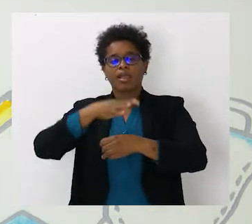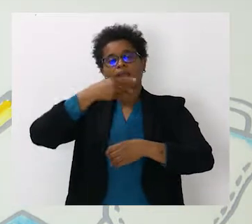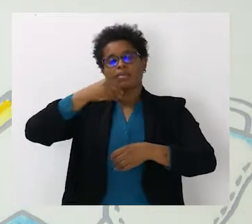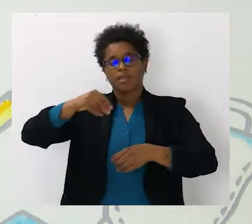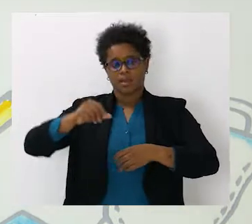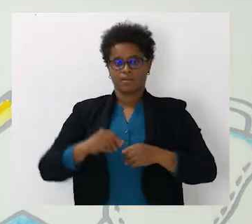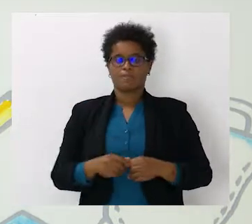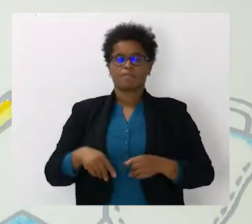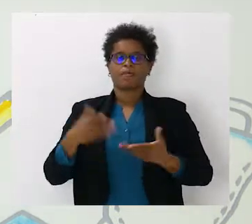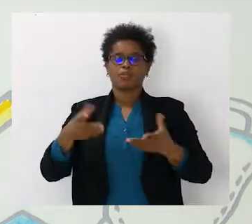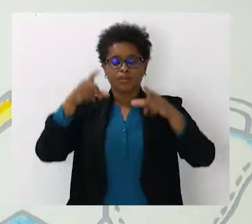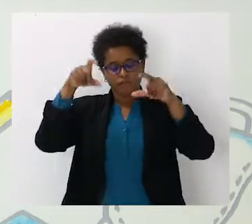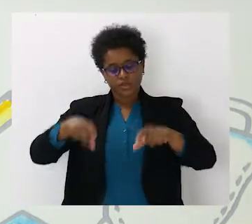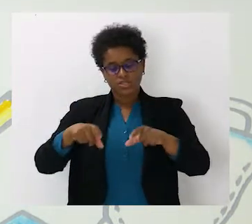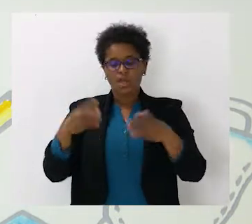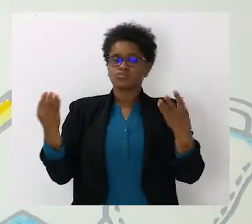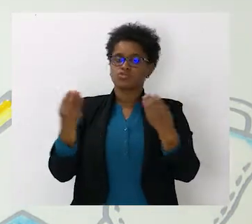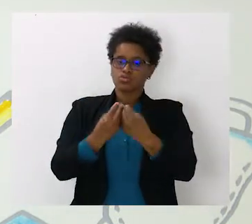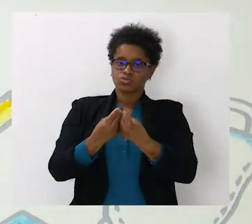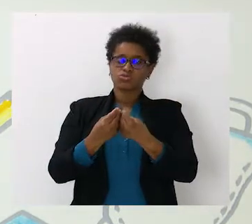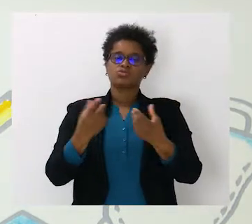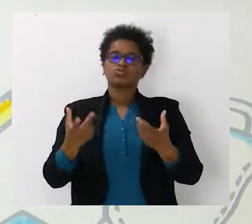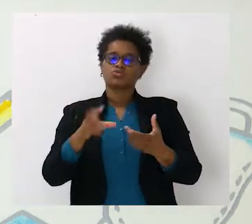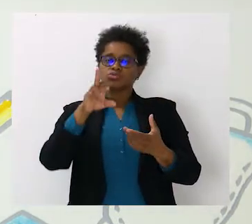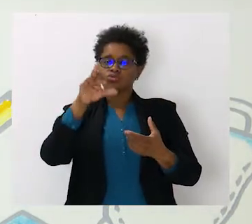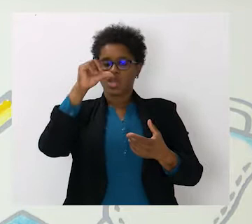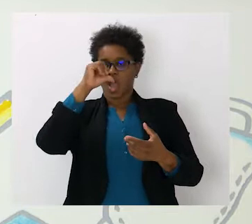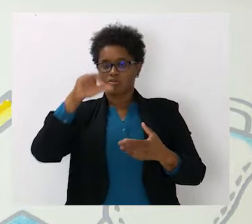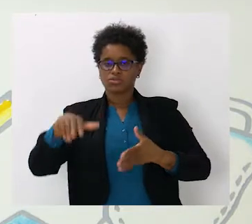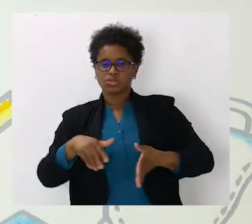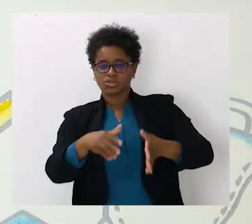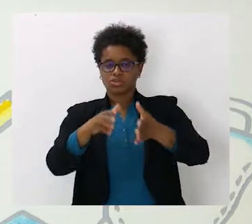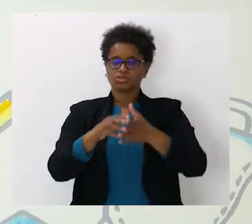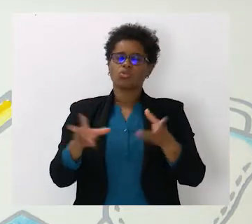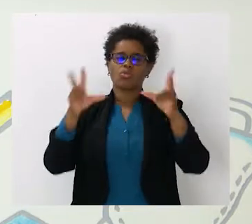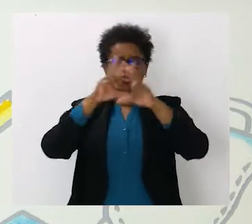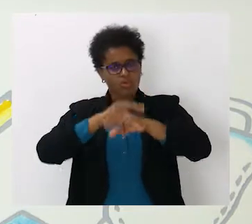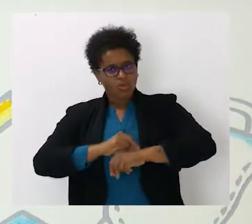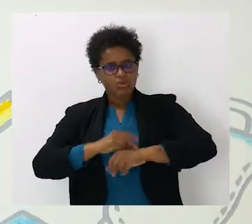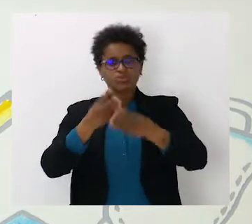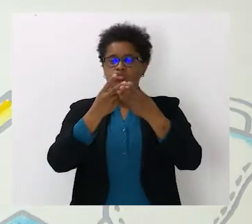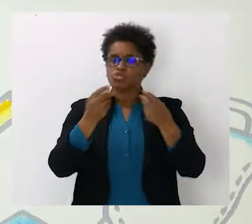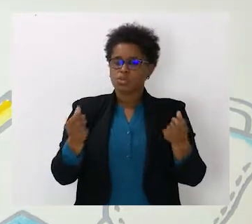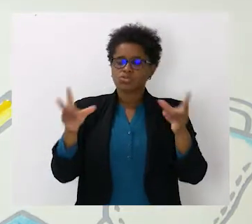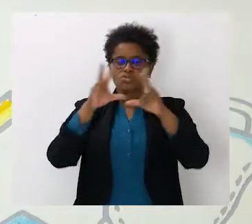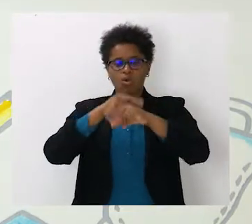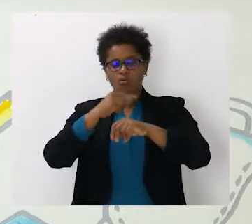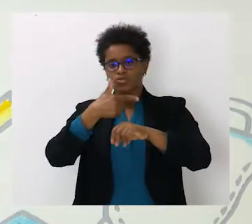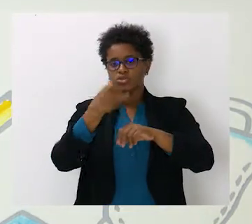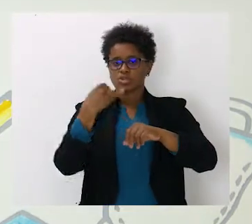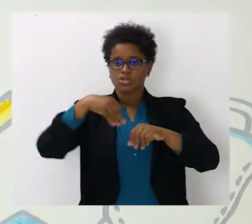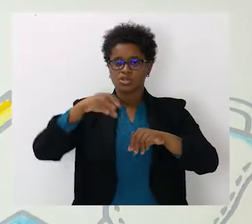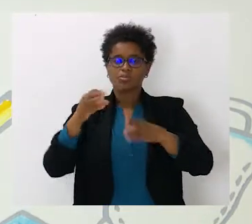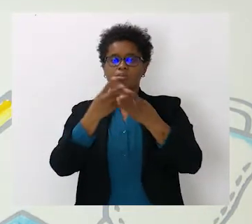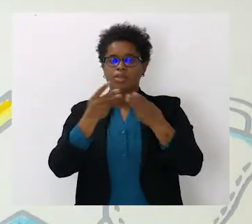trabalhar a terra, onde fixavam juntos dos rios, com novos instrumentos, novos tipos